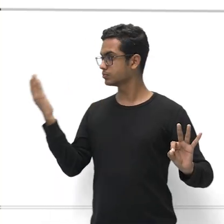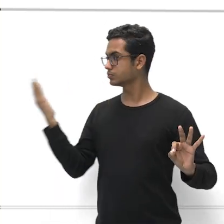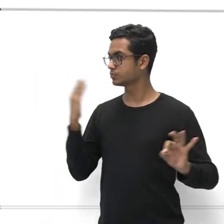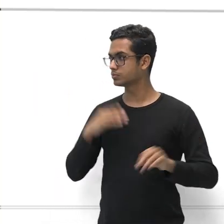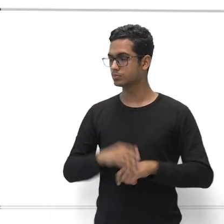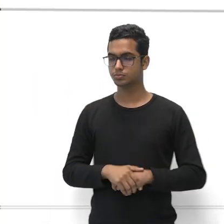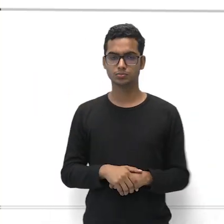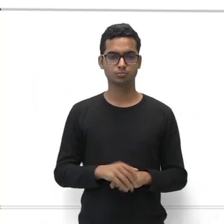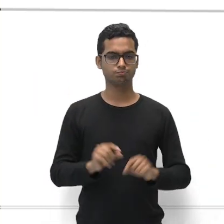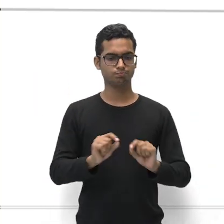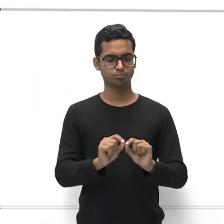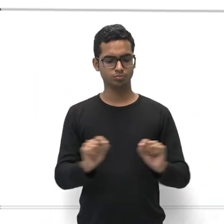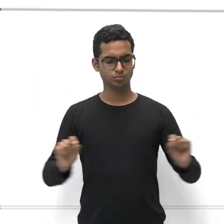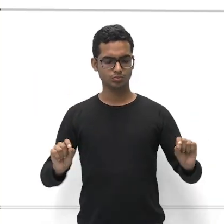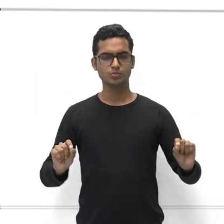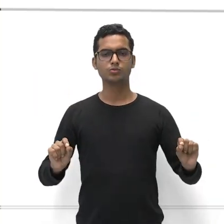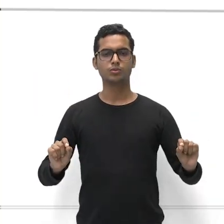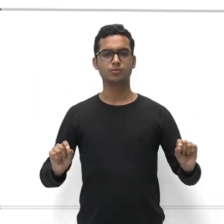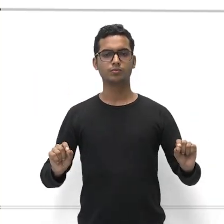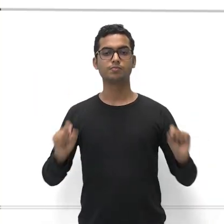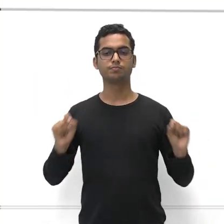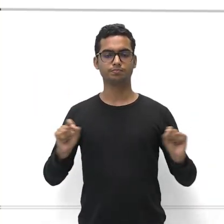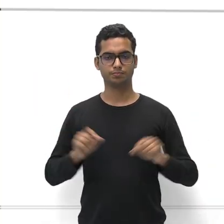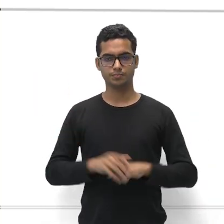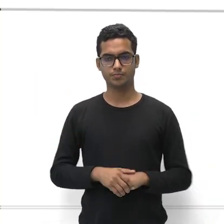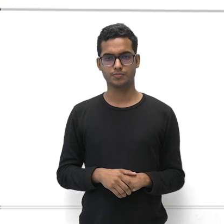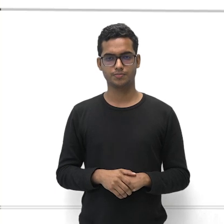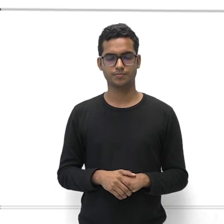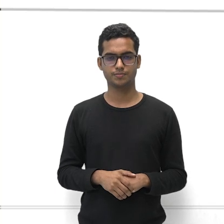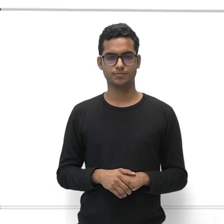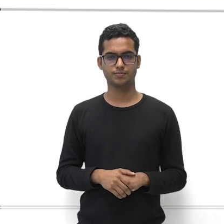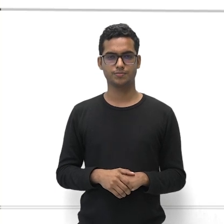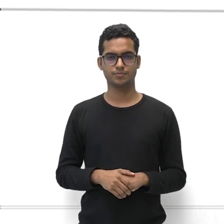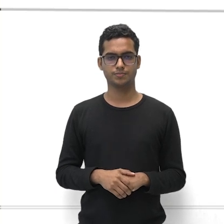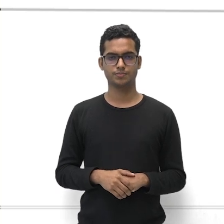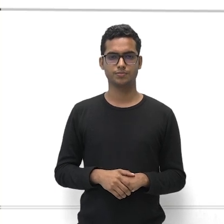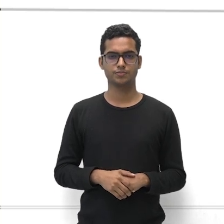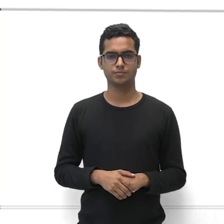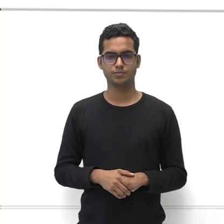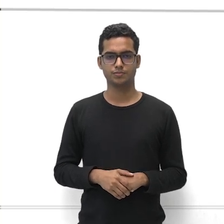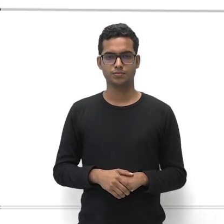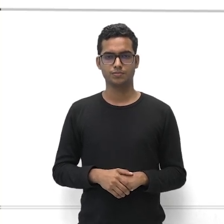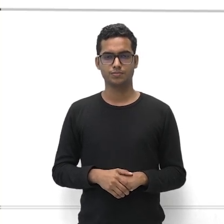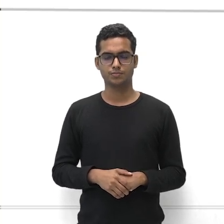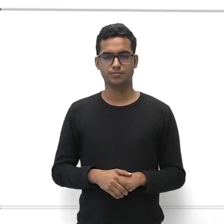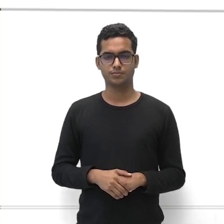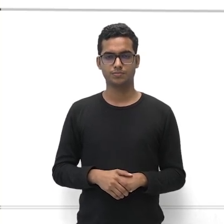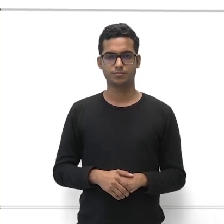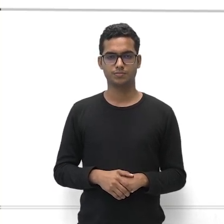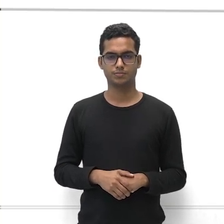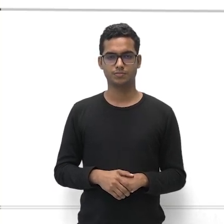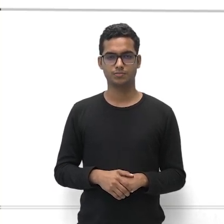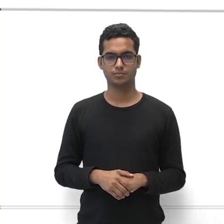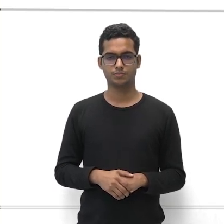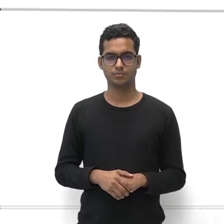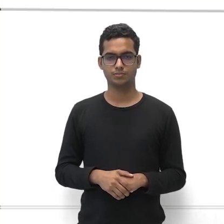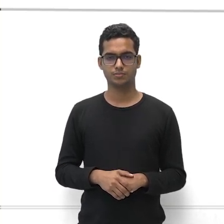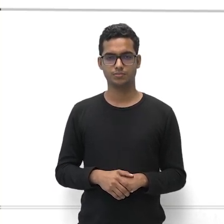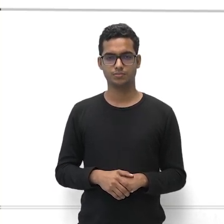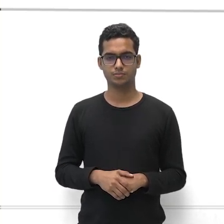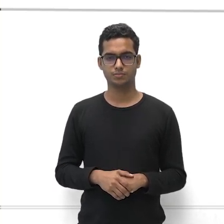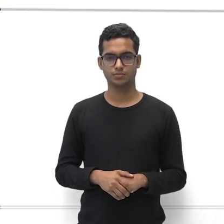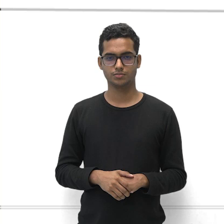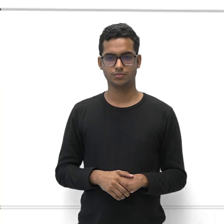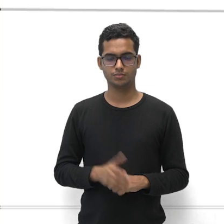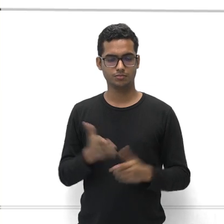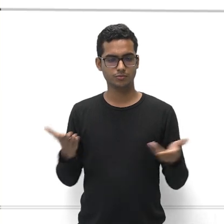vai determinar o comprimento dele. Vamos supor que eu quero um retângulo que a base tenha 5 centímetros. Então, a